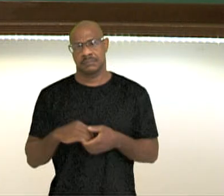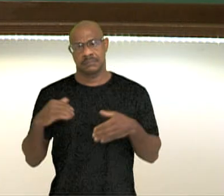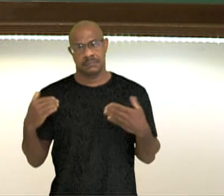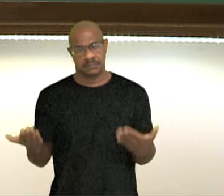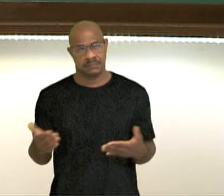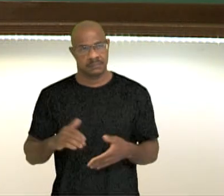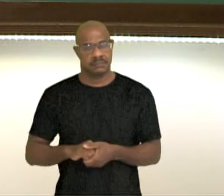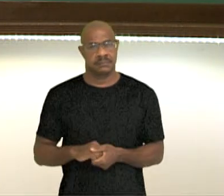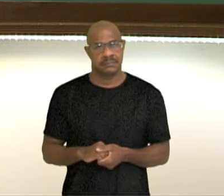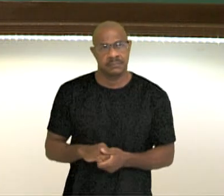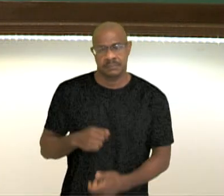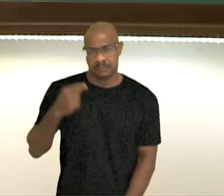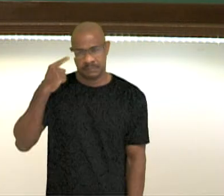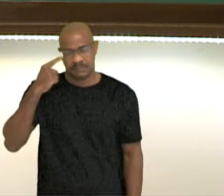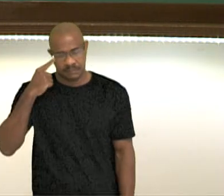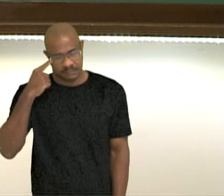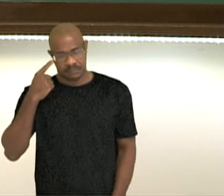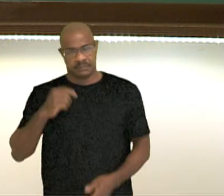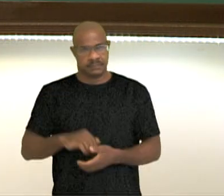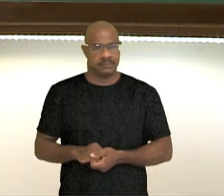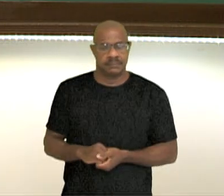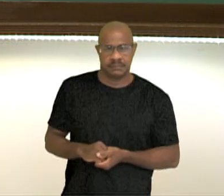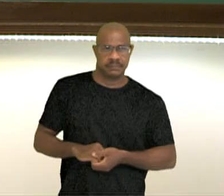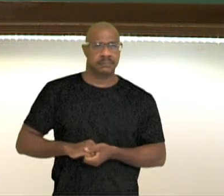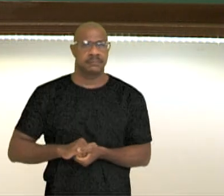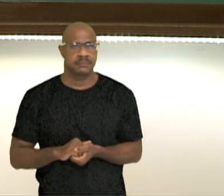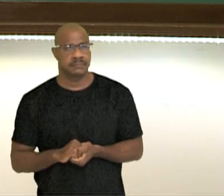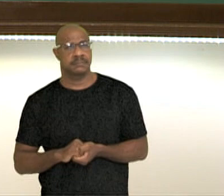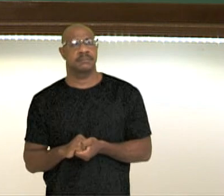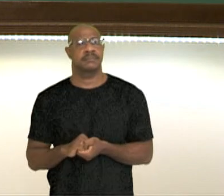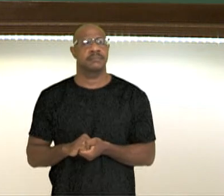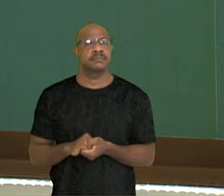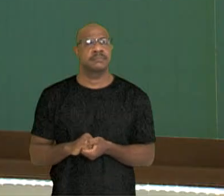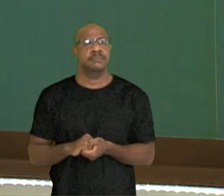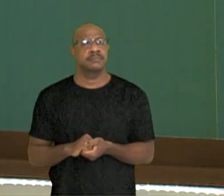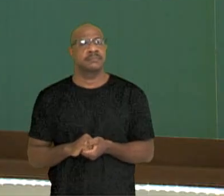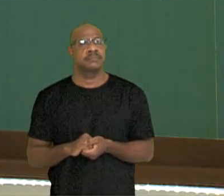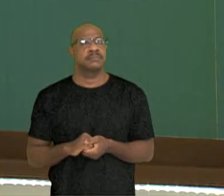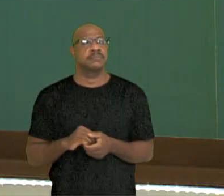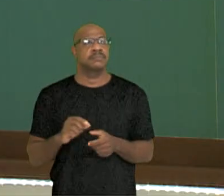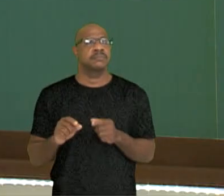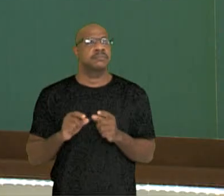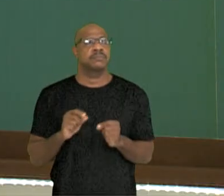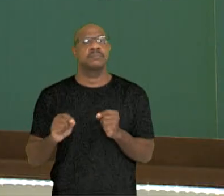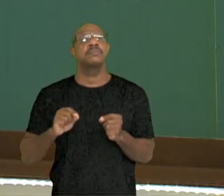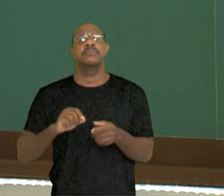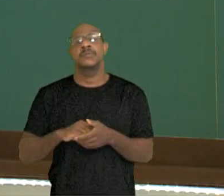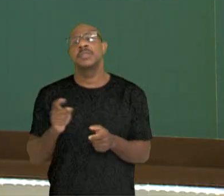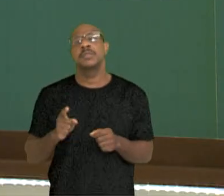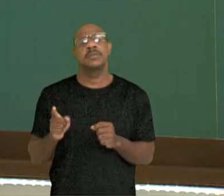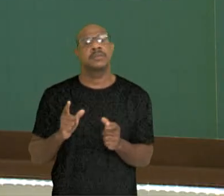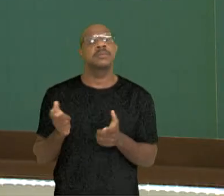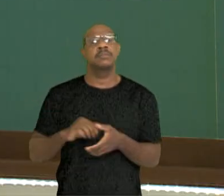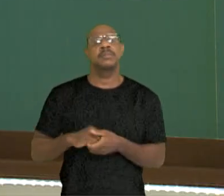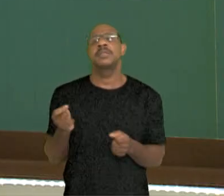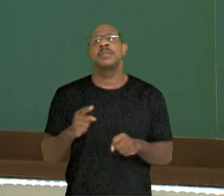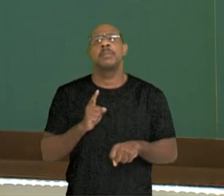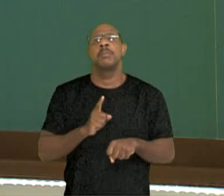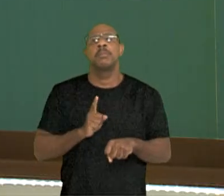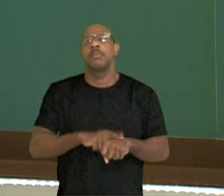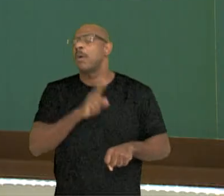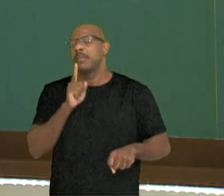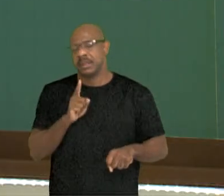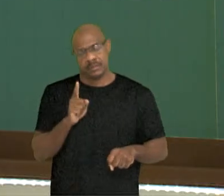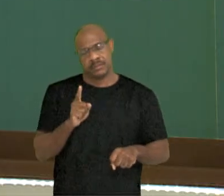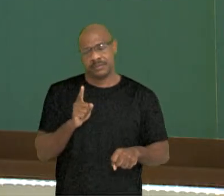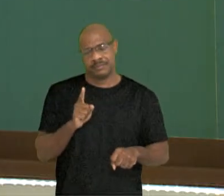Então, refletiu sobre essa questão? Vamos lá? Em que estado o fidalgo confiou? E o que o diabo não